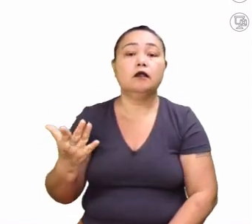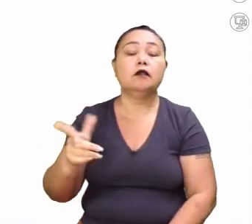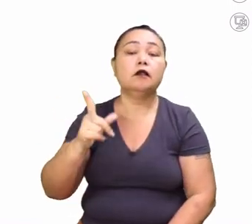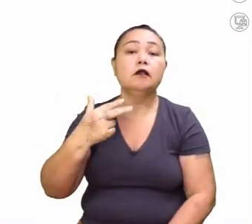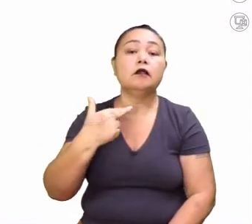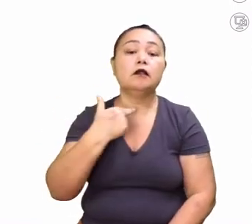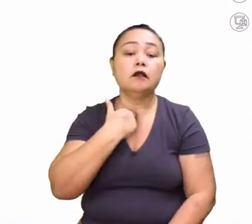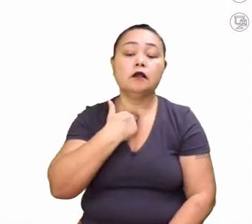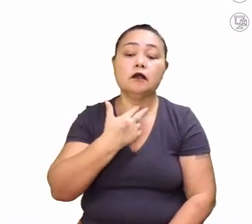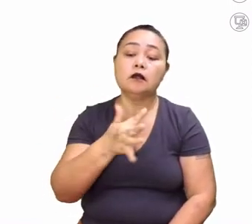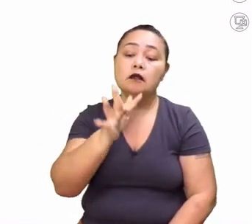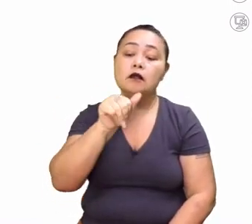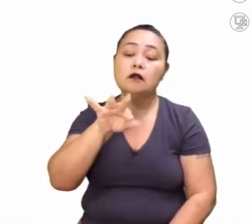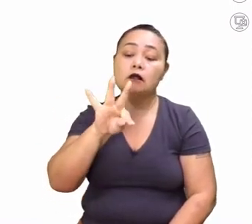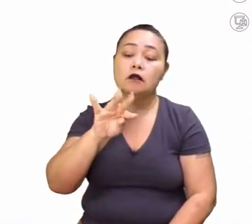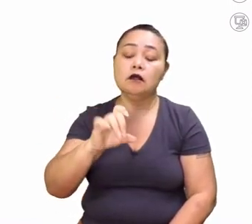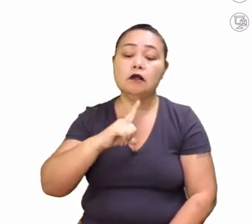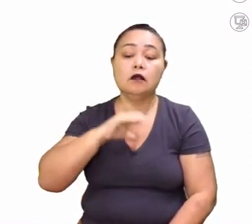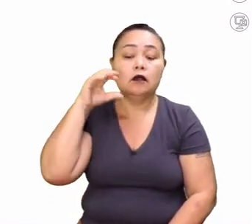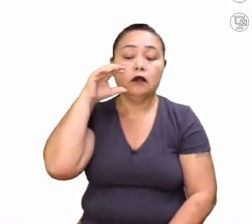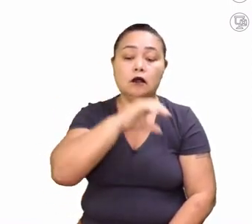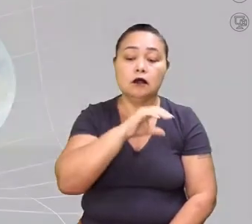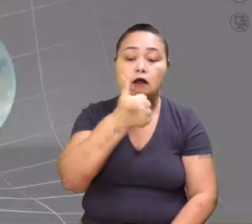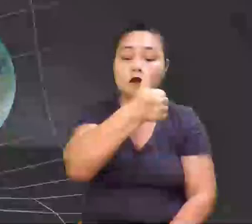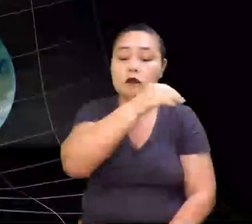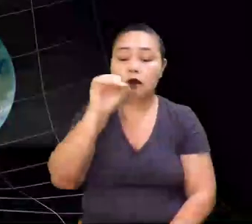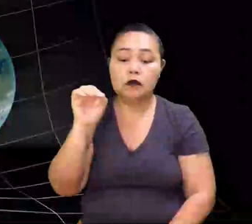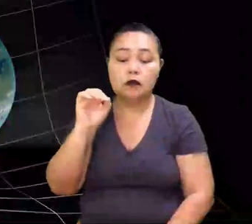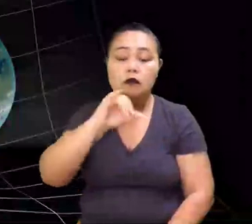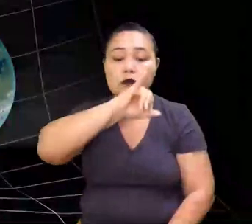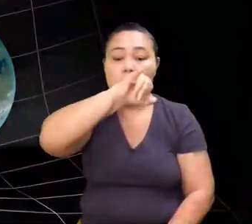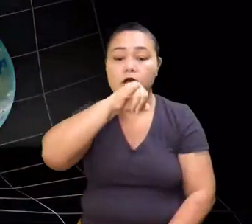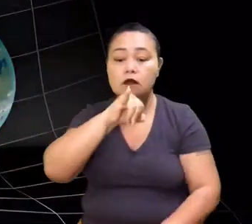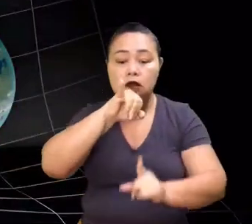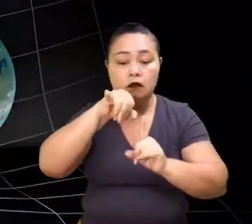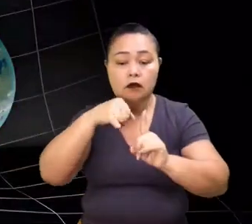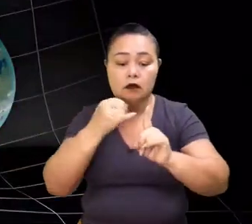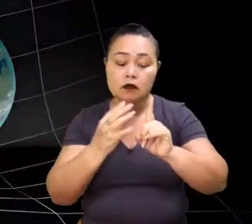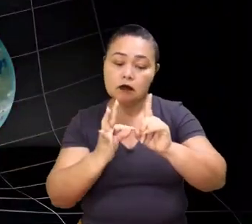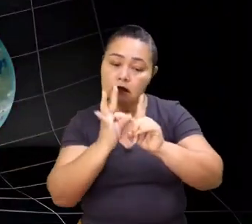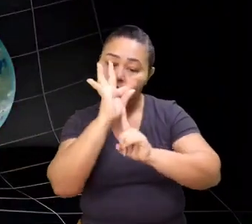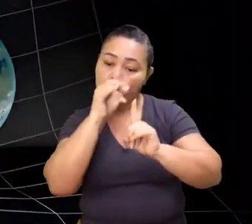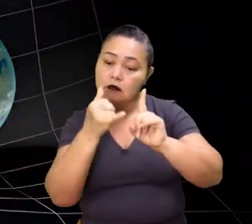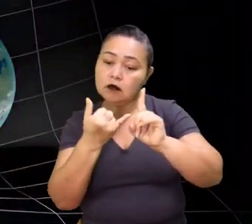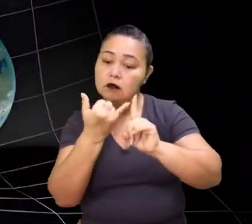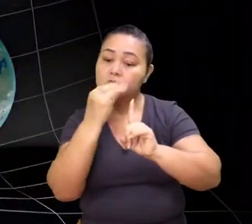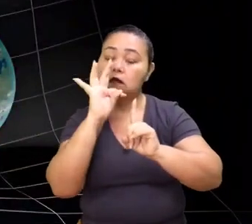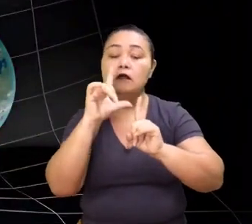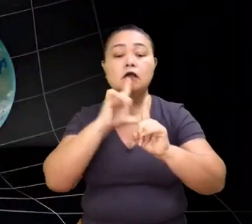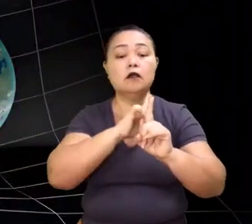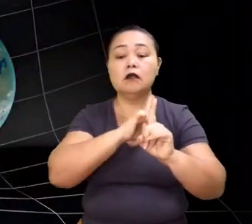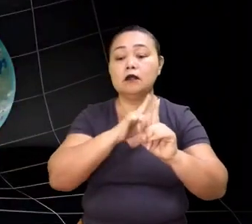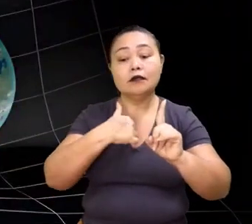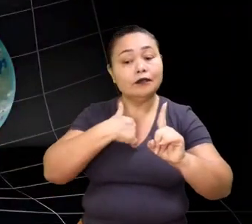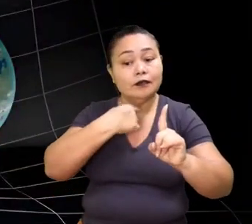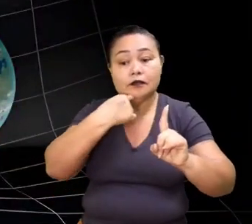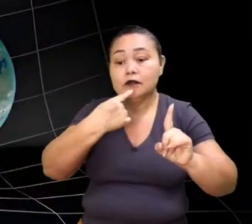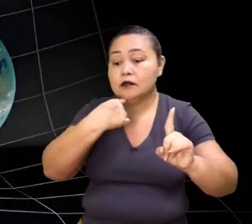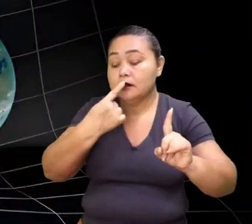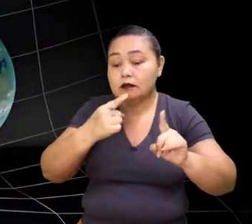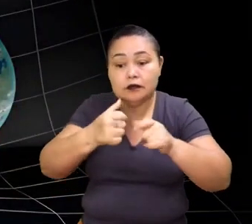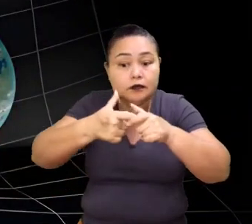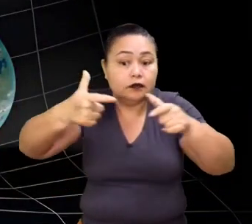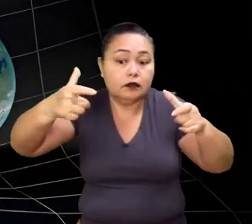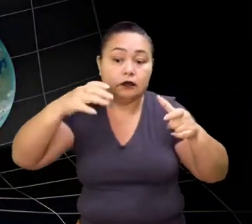você não pode ter uma fonte quente de 100 Jes por exemplo e espelir 120 não faz milagre não aumenta